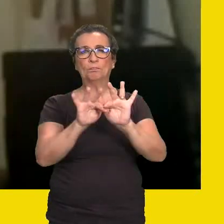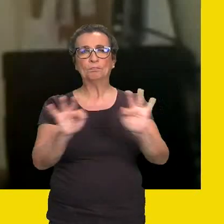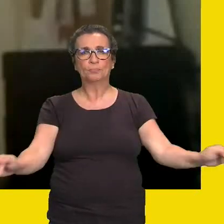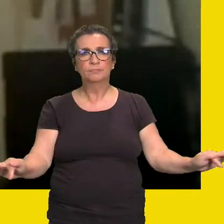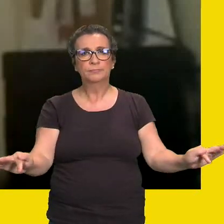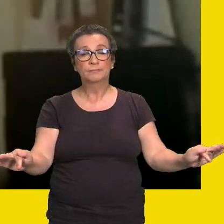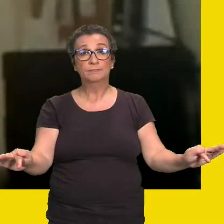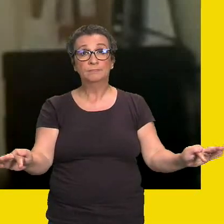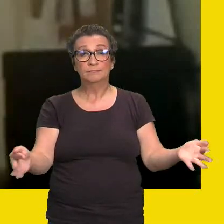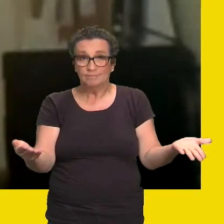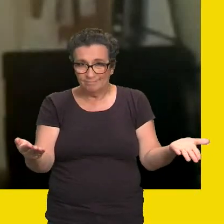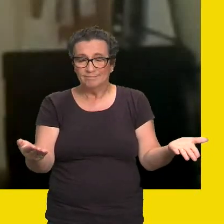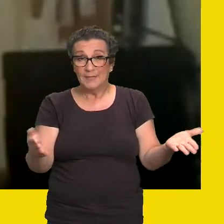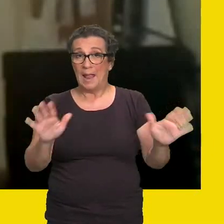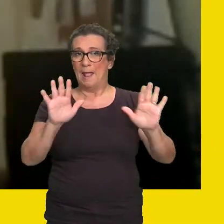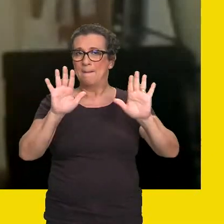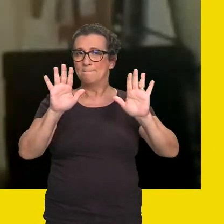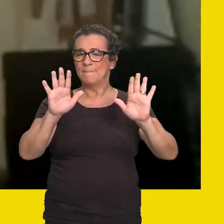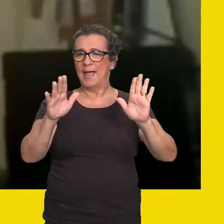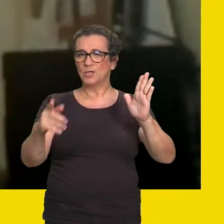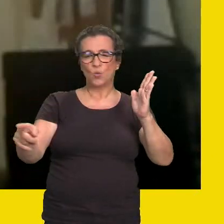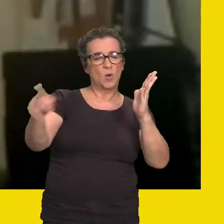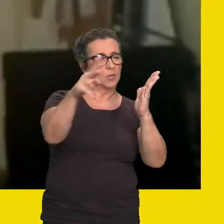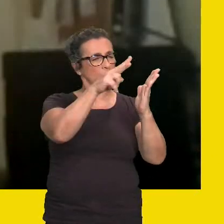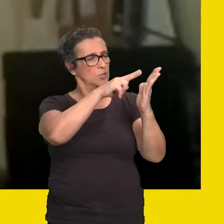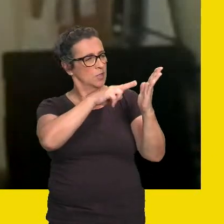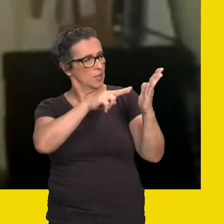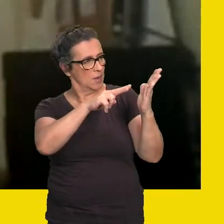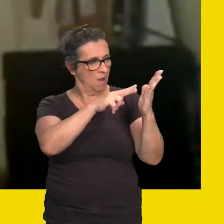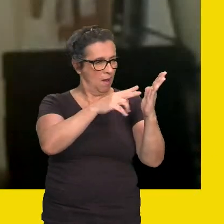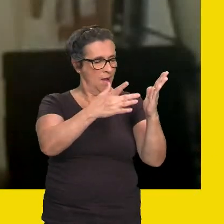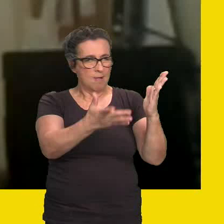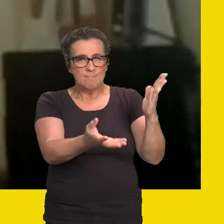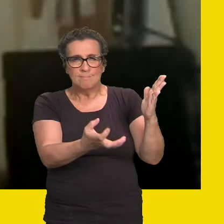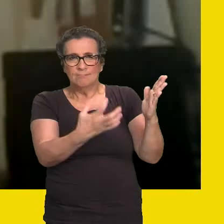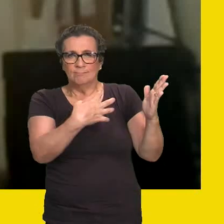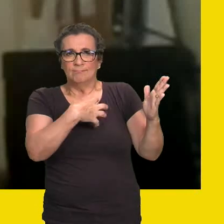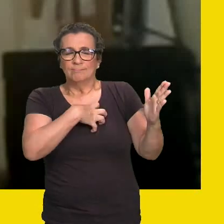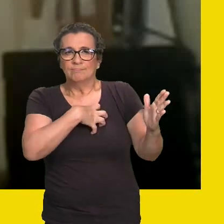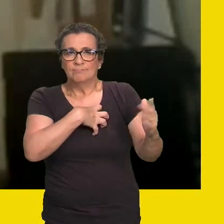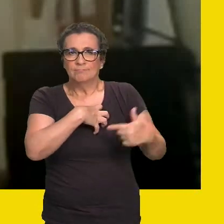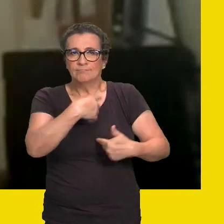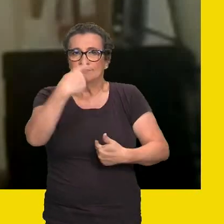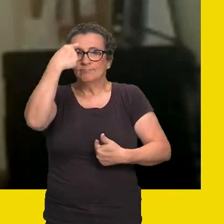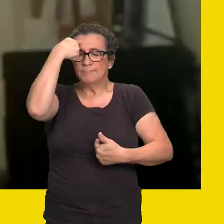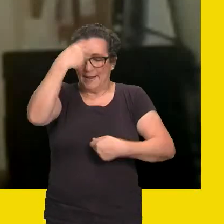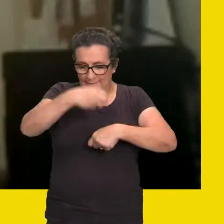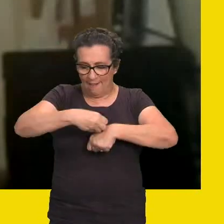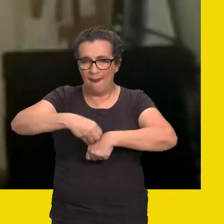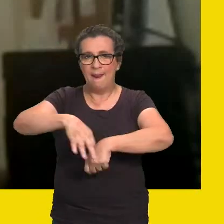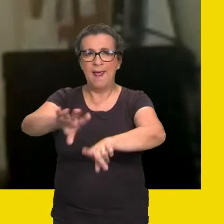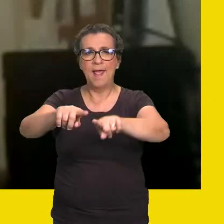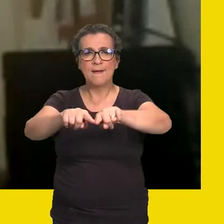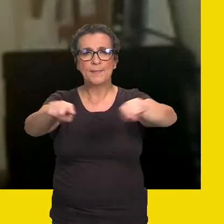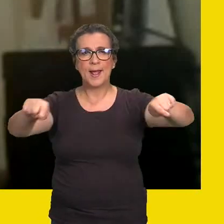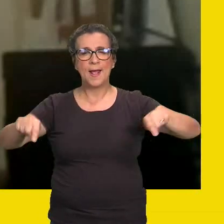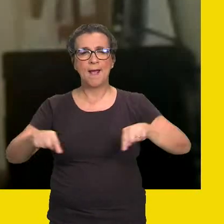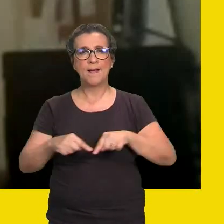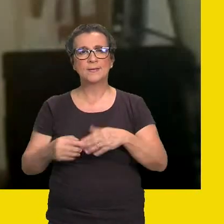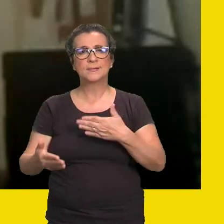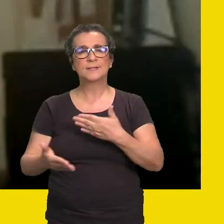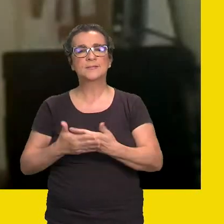ela, quando a gente lê, quando a gente interpreta e quando a gente leva para a nossa sala de aula, elas